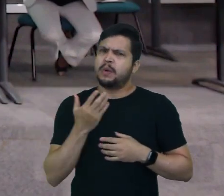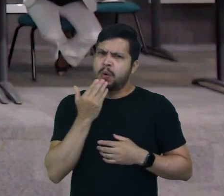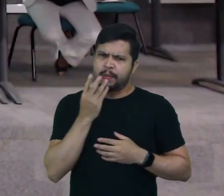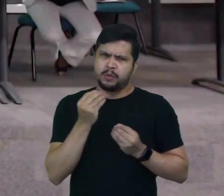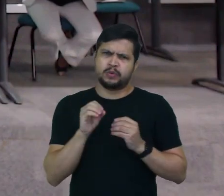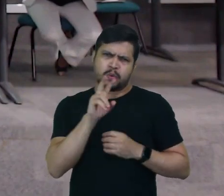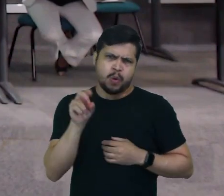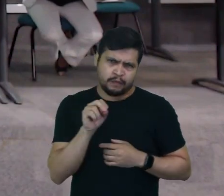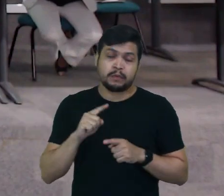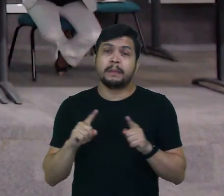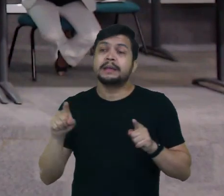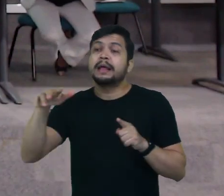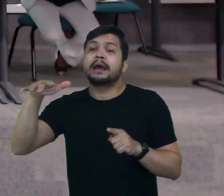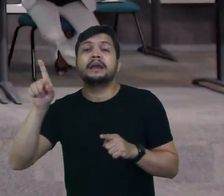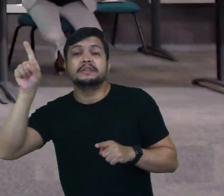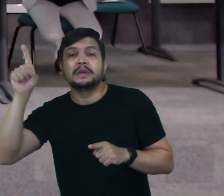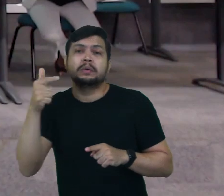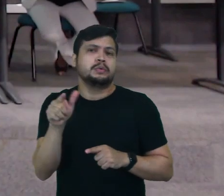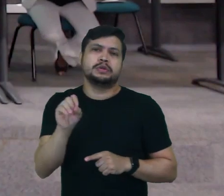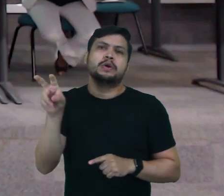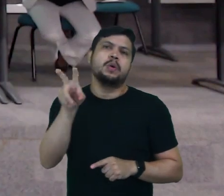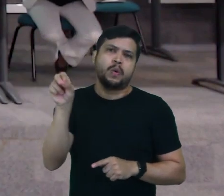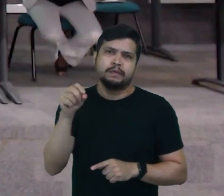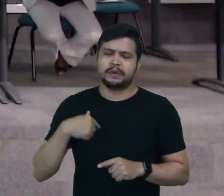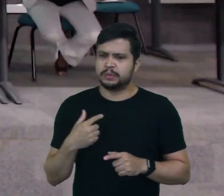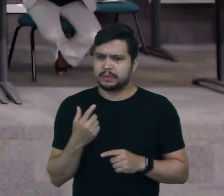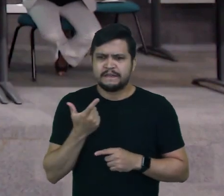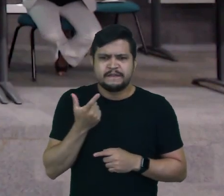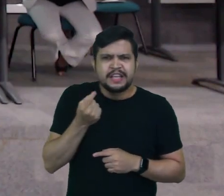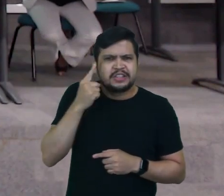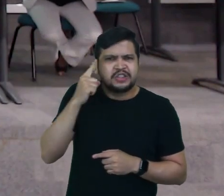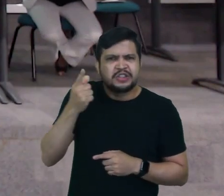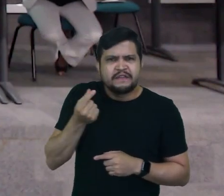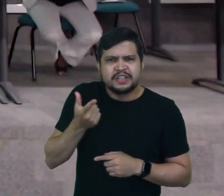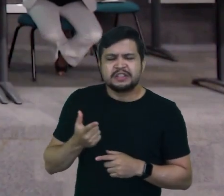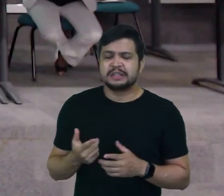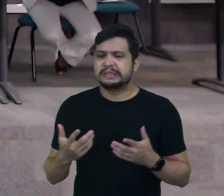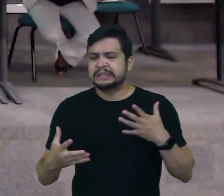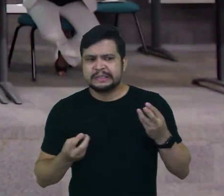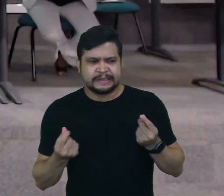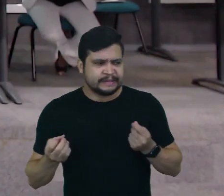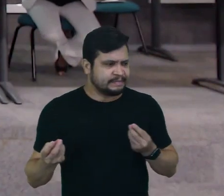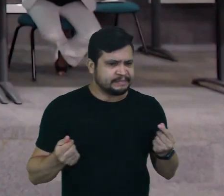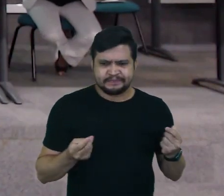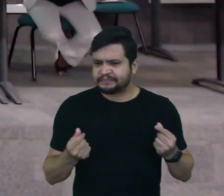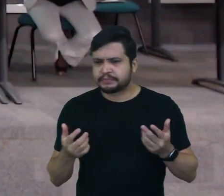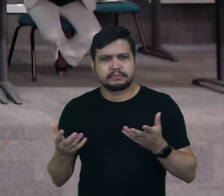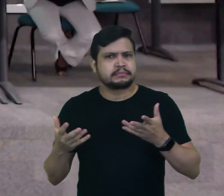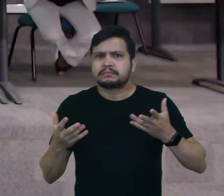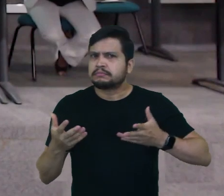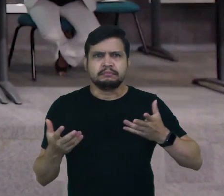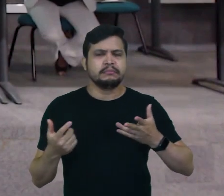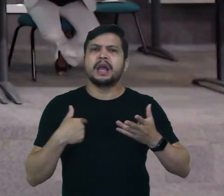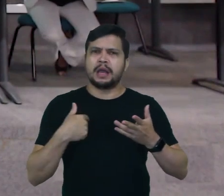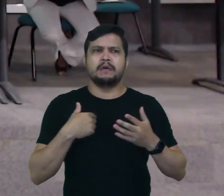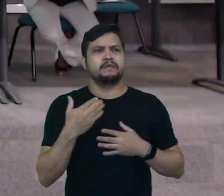nenhum, né? Assim, lá nessa região que eu fazia o experimento não tinha. E eu já em abstinência, 20 dias sem comer ovo. Aí eu